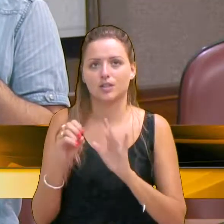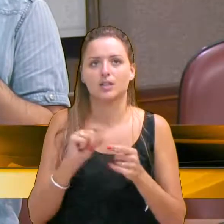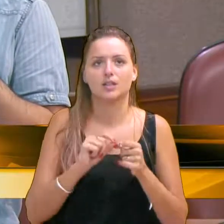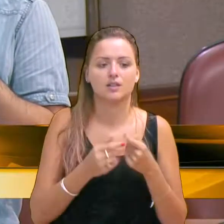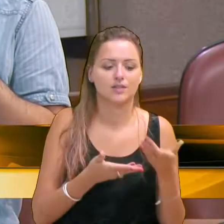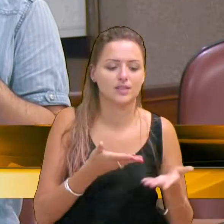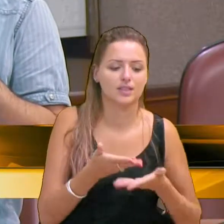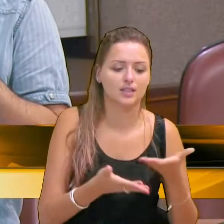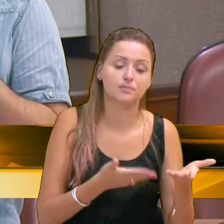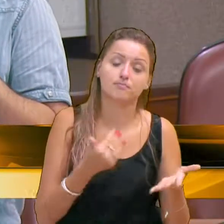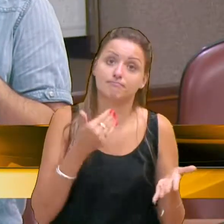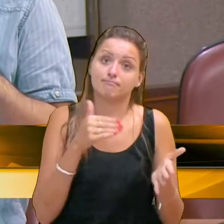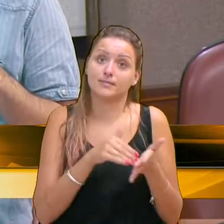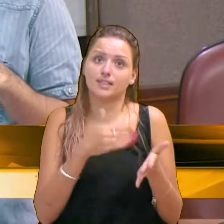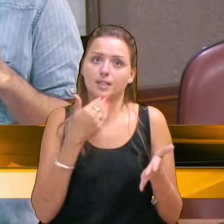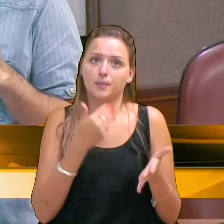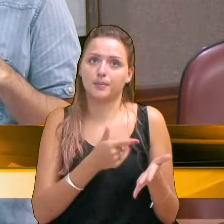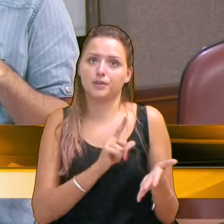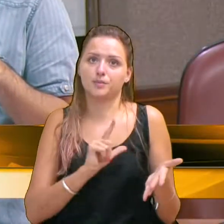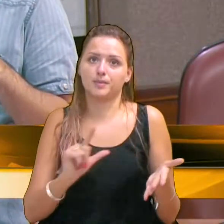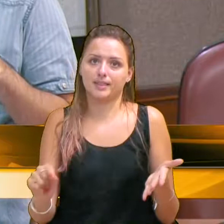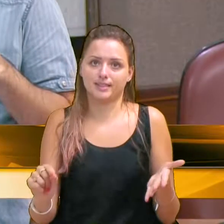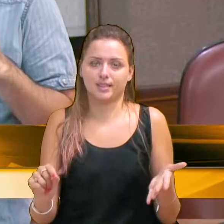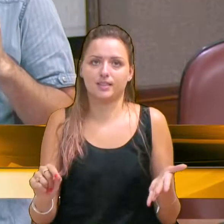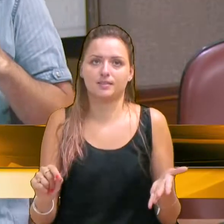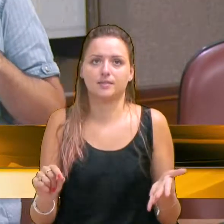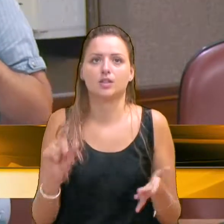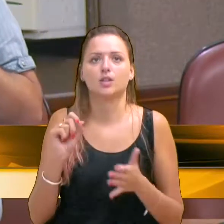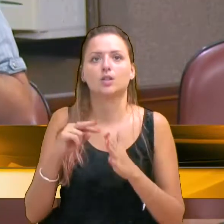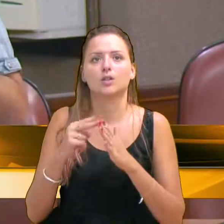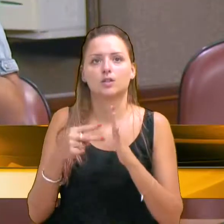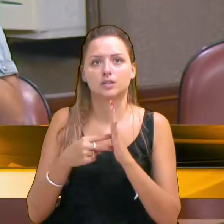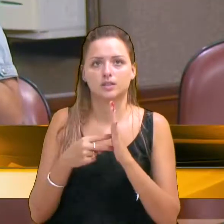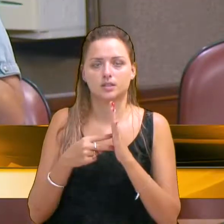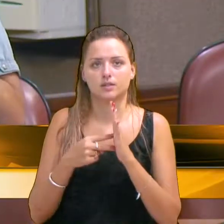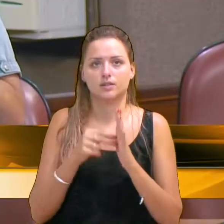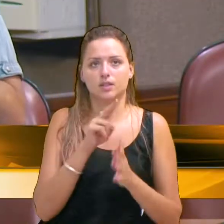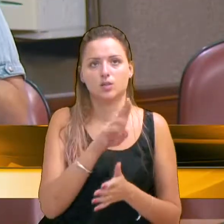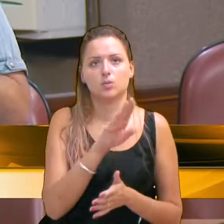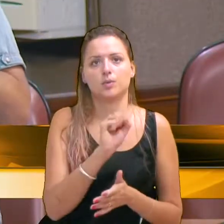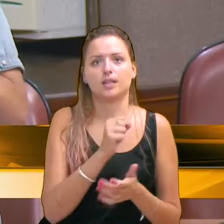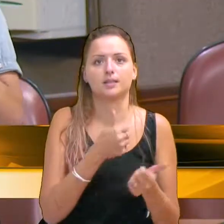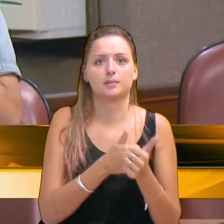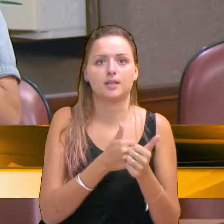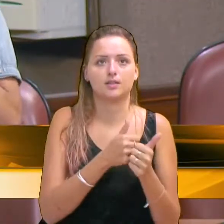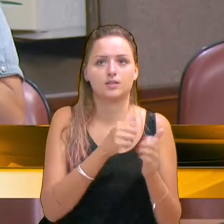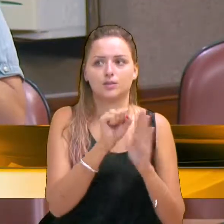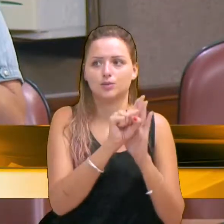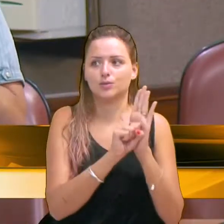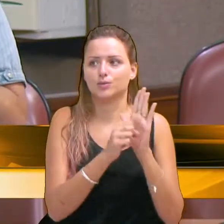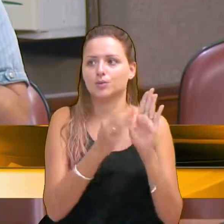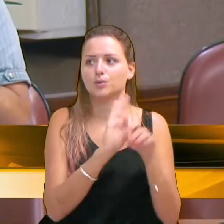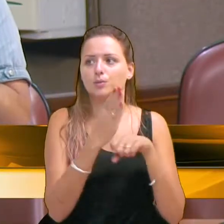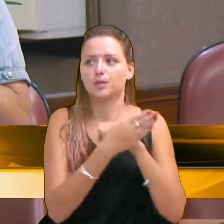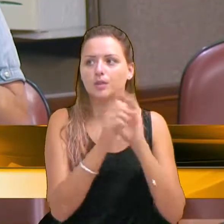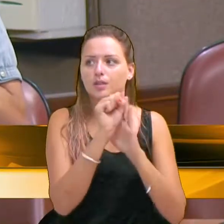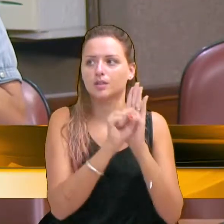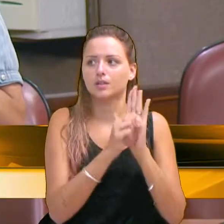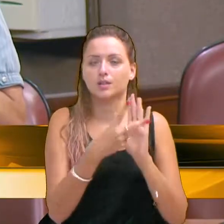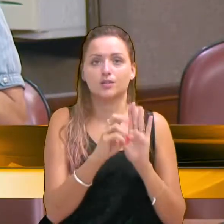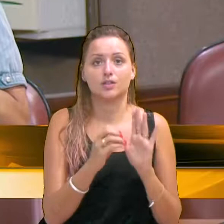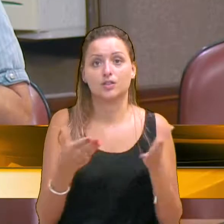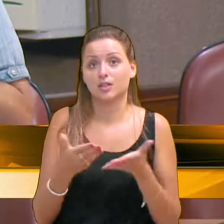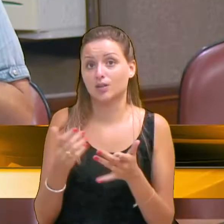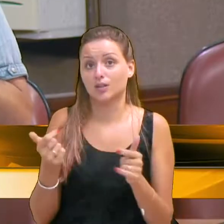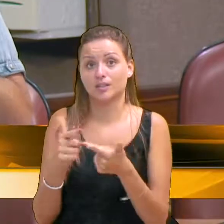atendimentos até ela pedir exoneração da função. Ou seja, vereador. Então a UBS mais próxima era o século XX, e agora não tem mais nem na